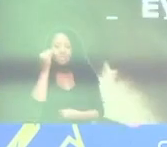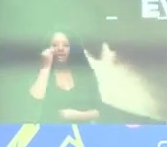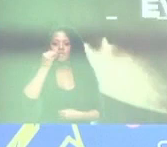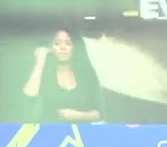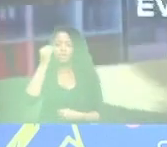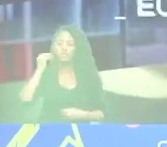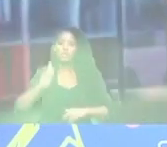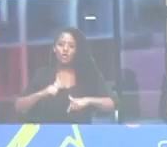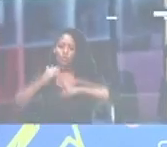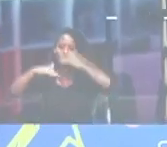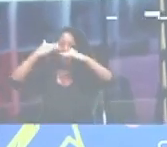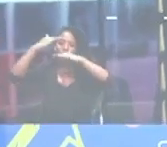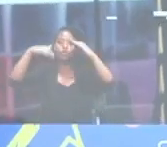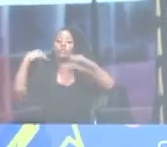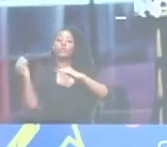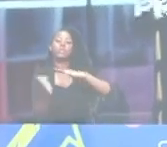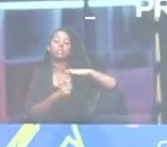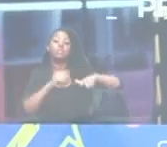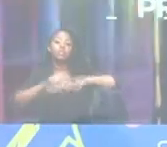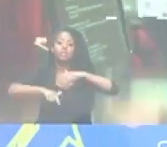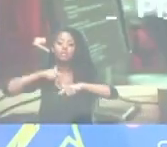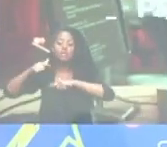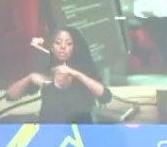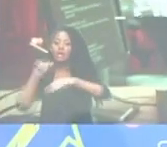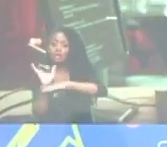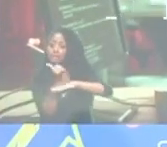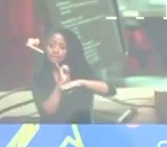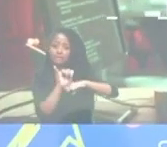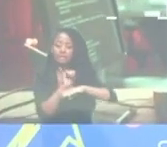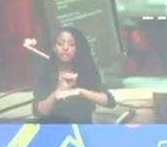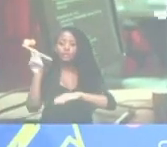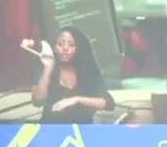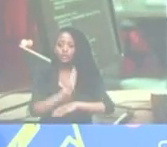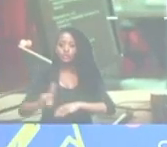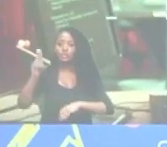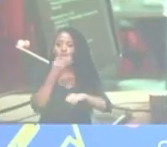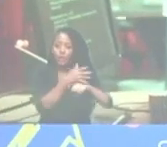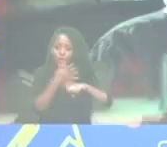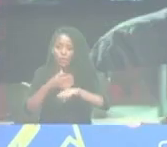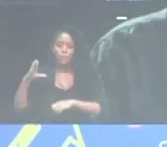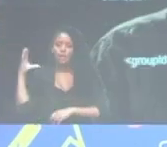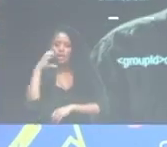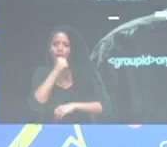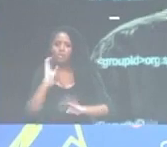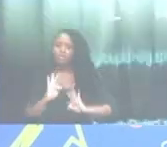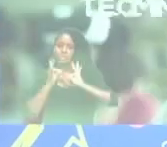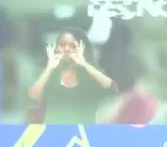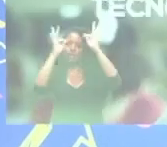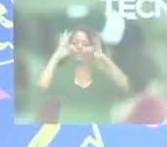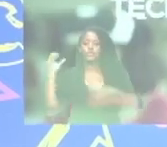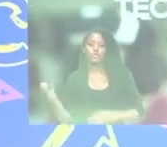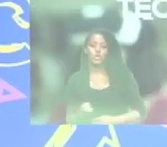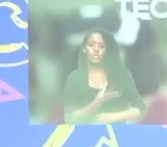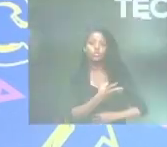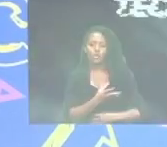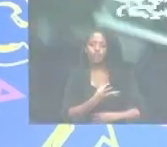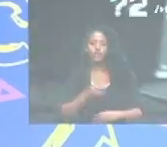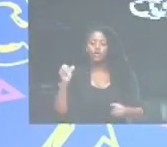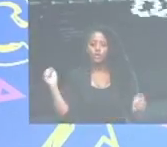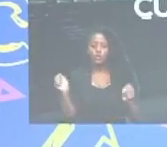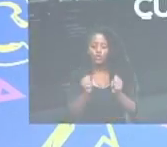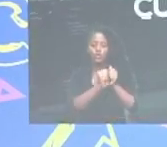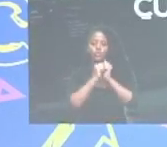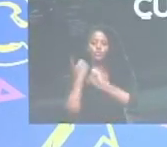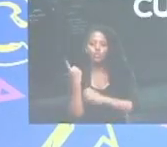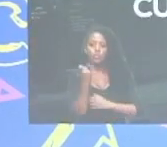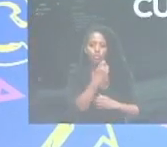evoluir negócios através de estratégias e produtos digitais, utilizando práticas ágeis, DevOps e tecnologias inovadoras,